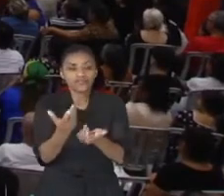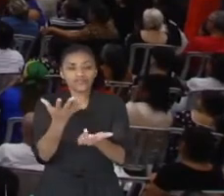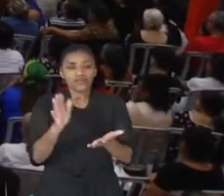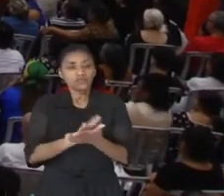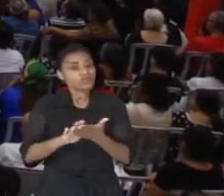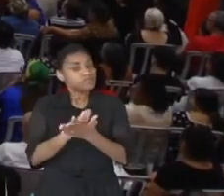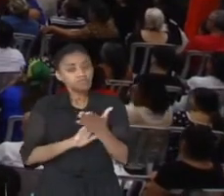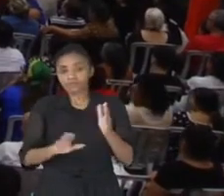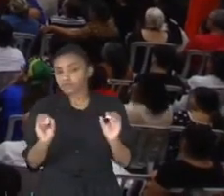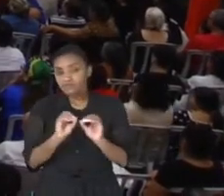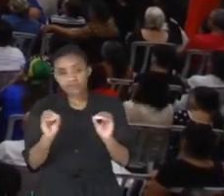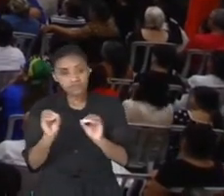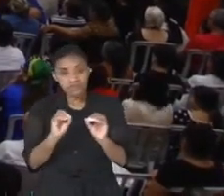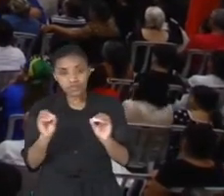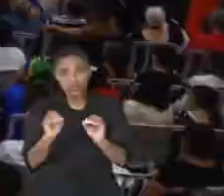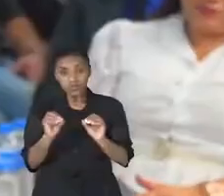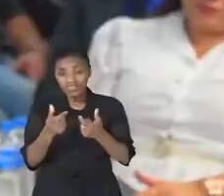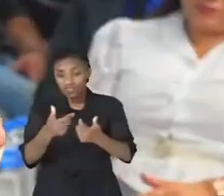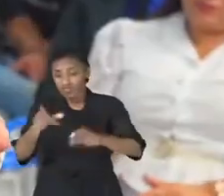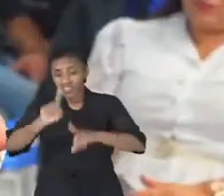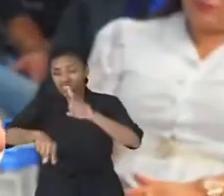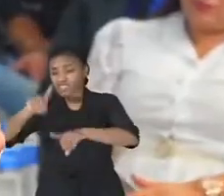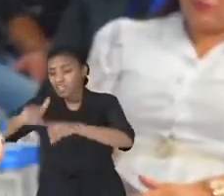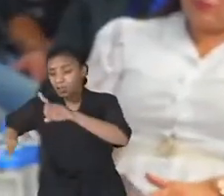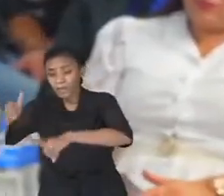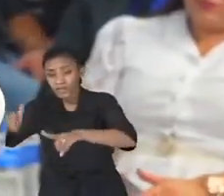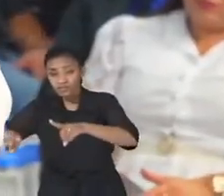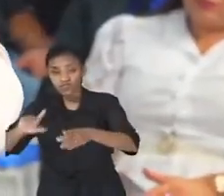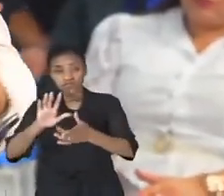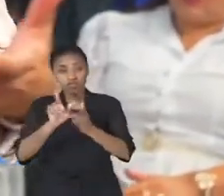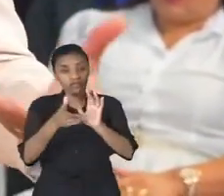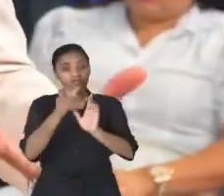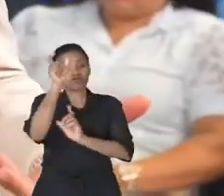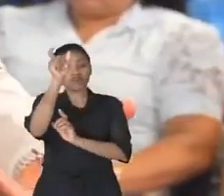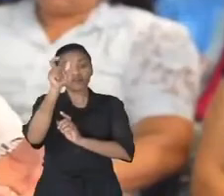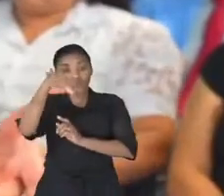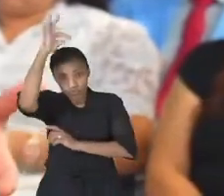ele não é nada disso, isso são elementos. Ele não é um elemento, ele é um ser.